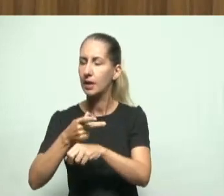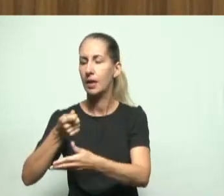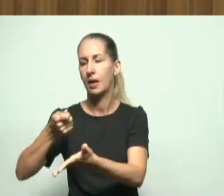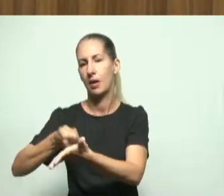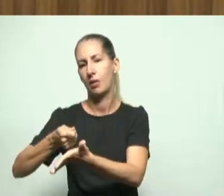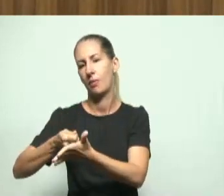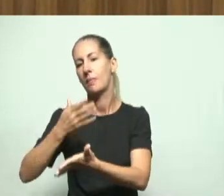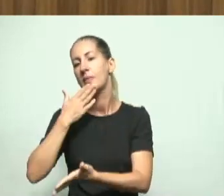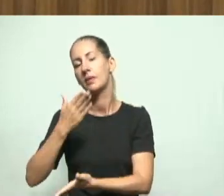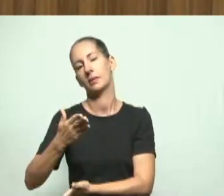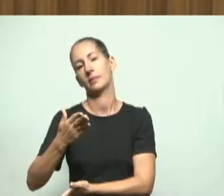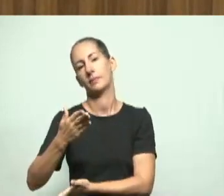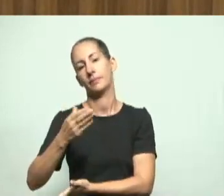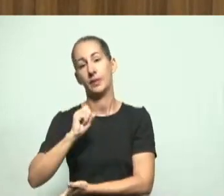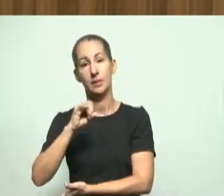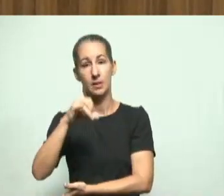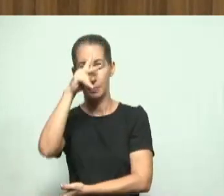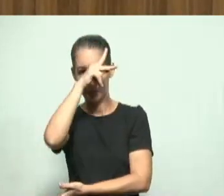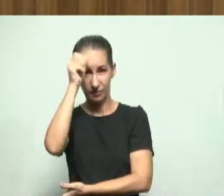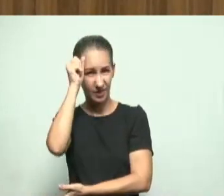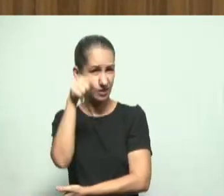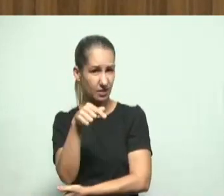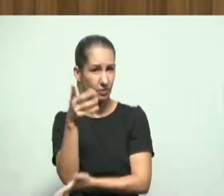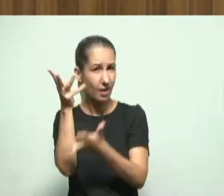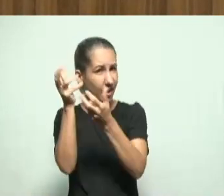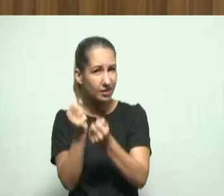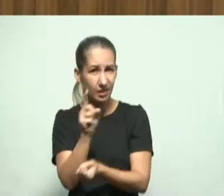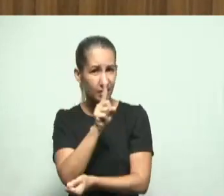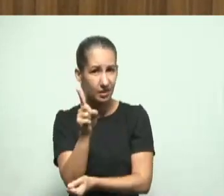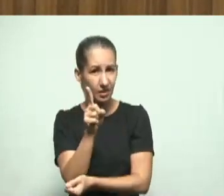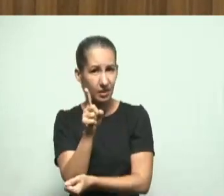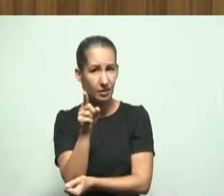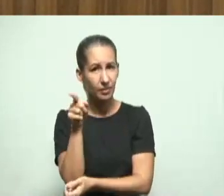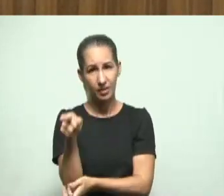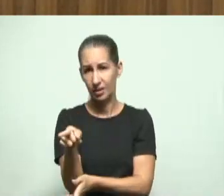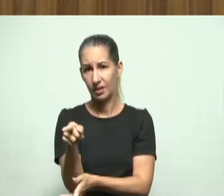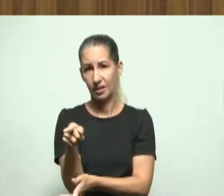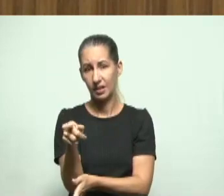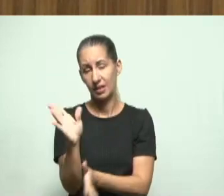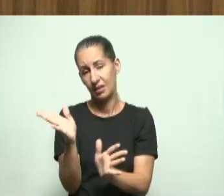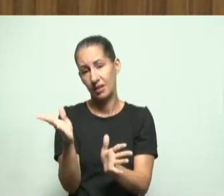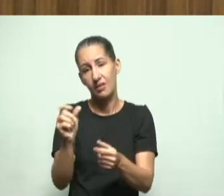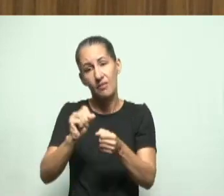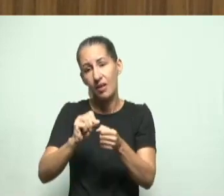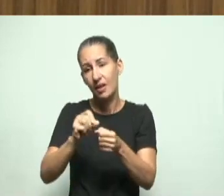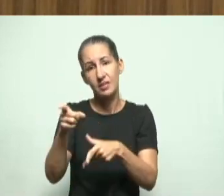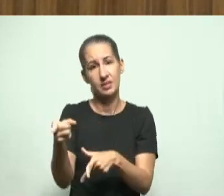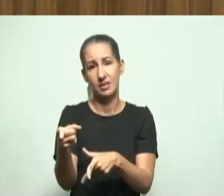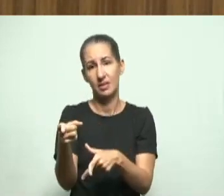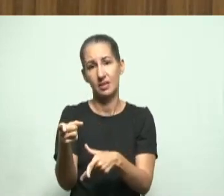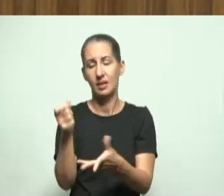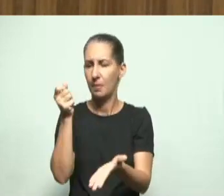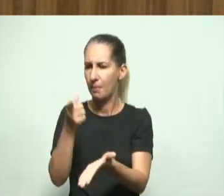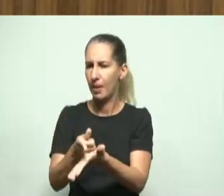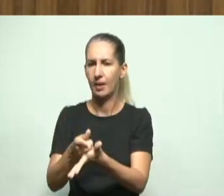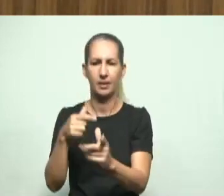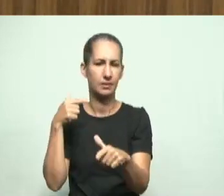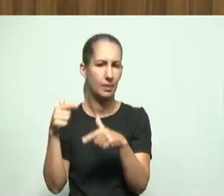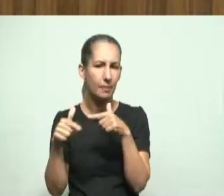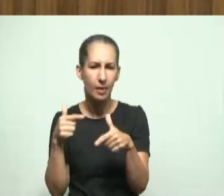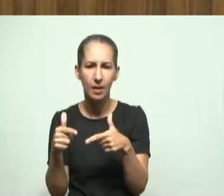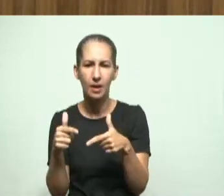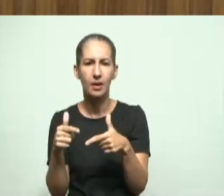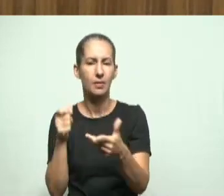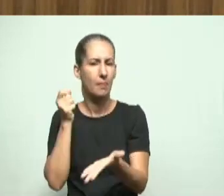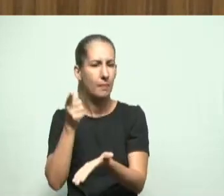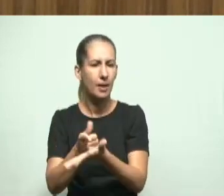cobrar. Se o município não acatou, ele é o executivo. Ele é quem executa. Ele é quem paga o serviço. Ele é